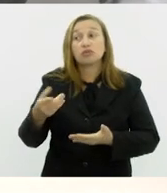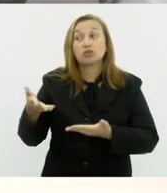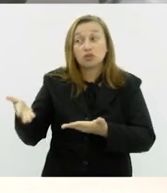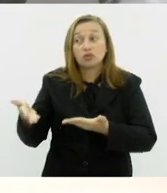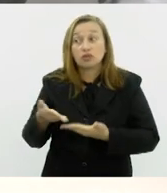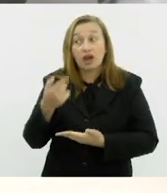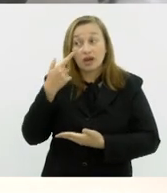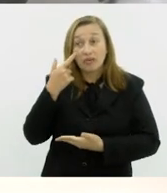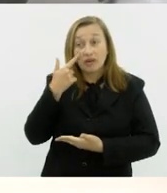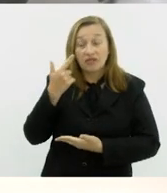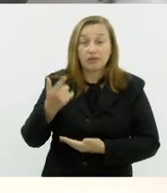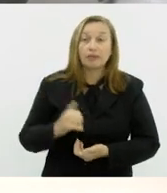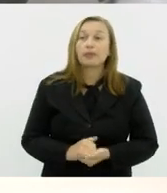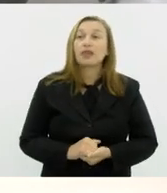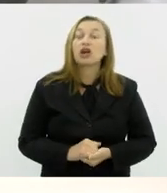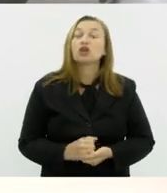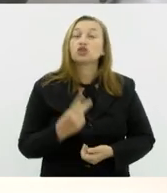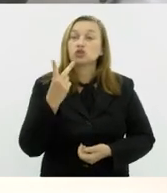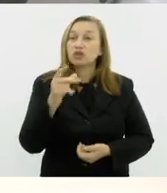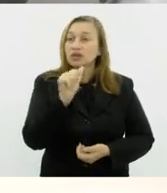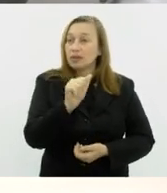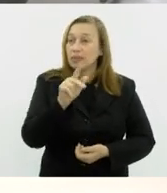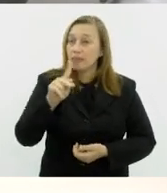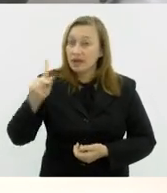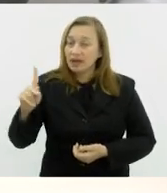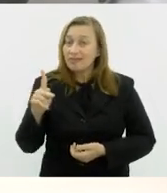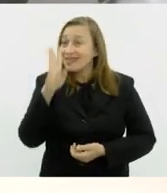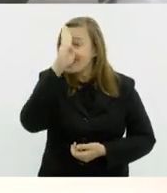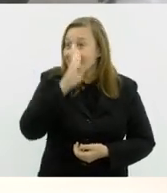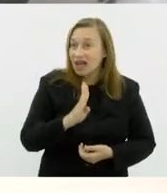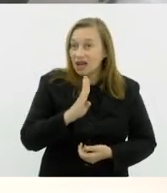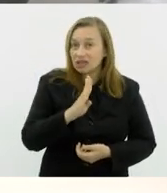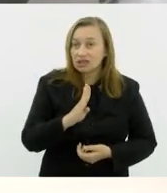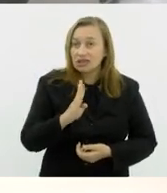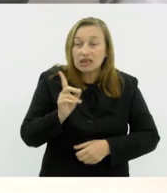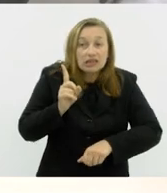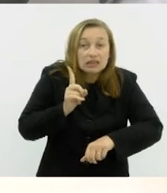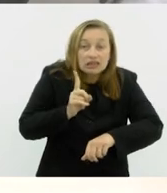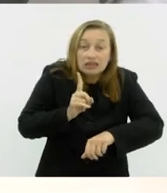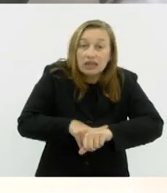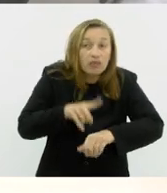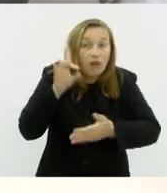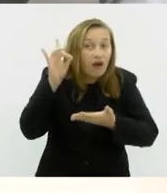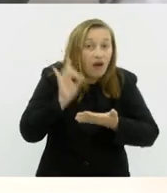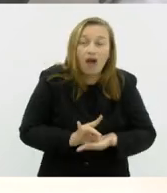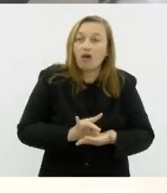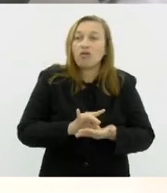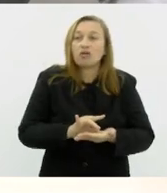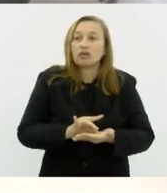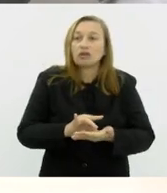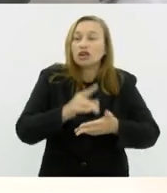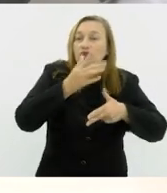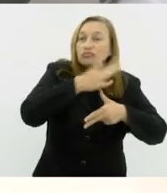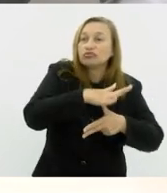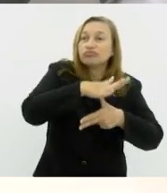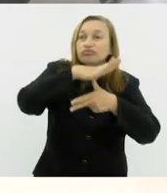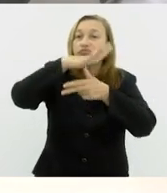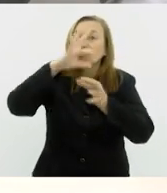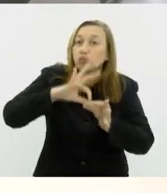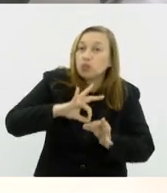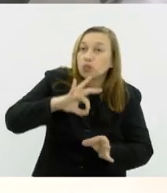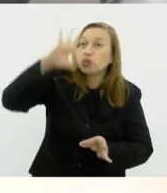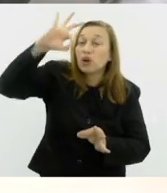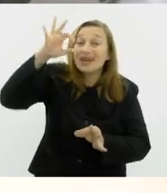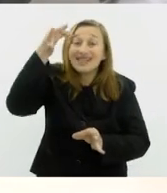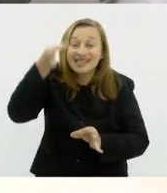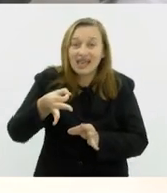funcionando. Dois aplicativos que gratuitamente dão em tempo real a altura do helicóptero, desde que ele esteja com o transponder ligado e seja